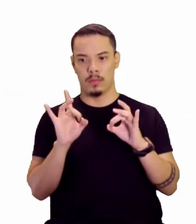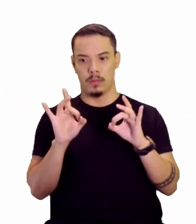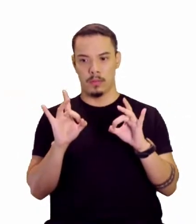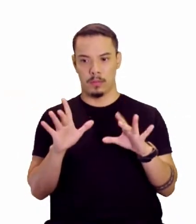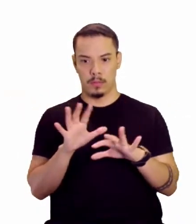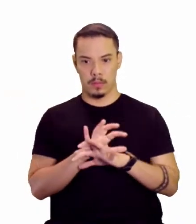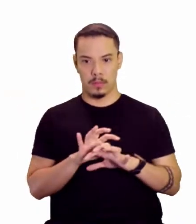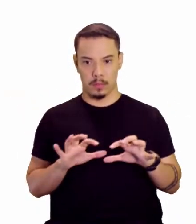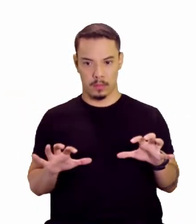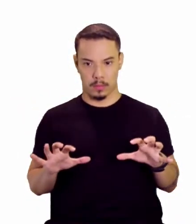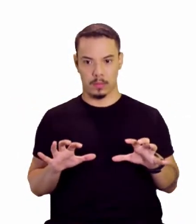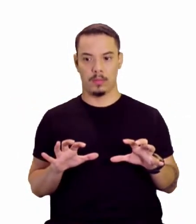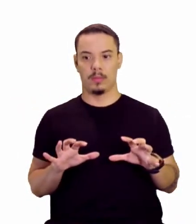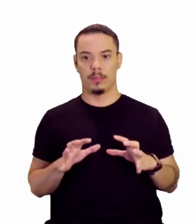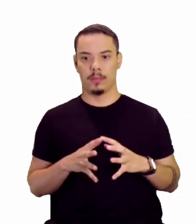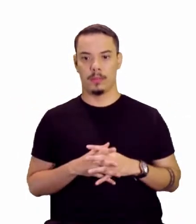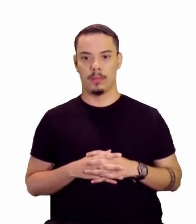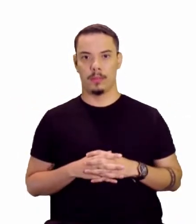daqui,